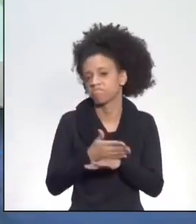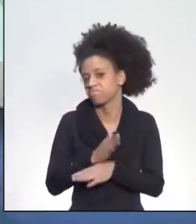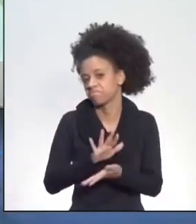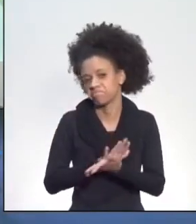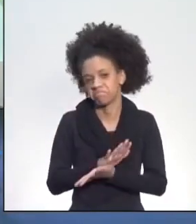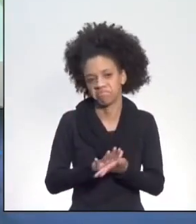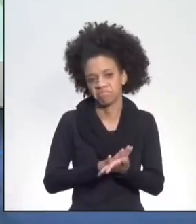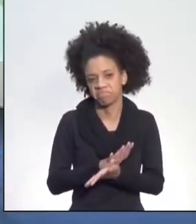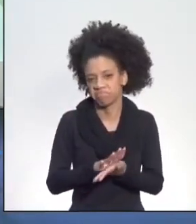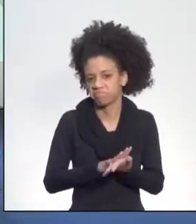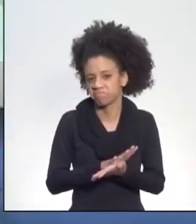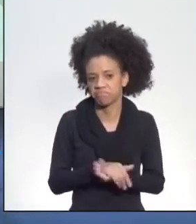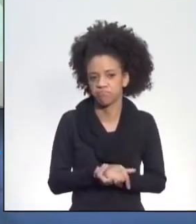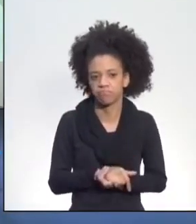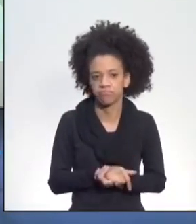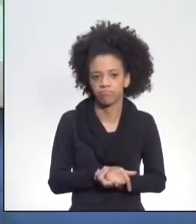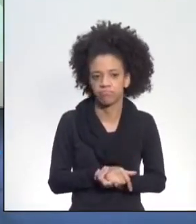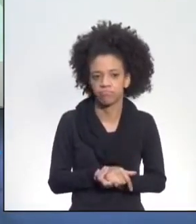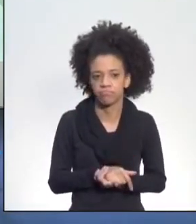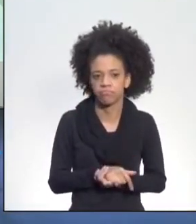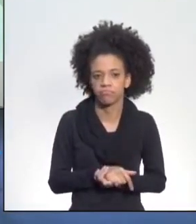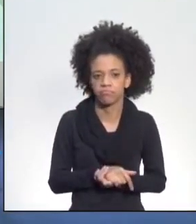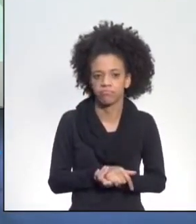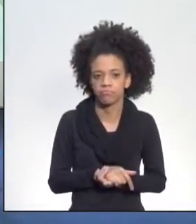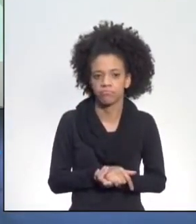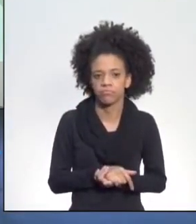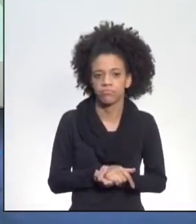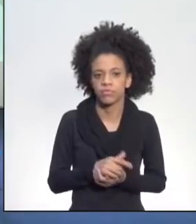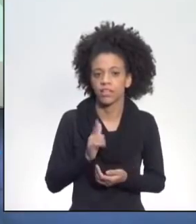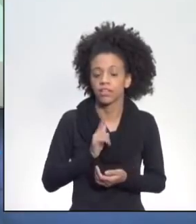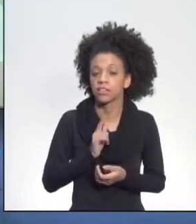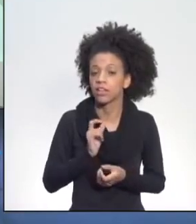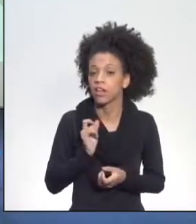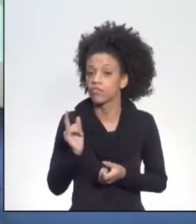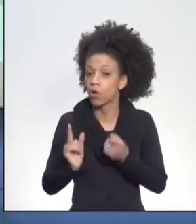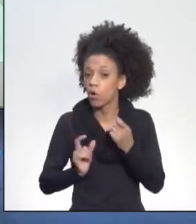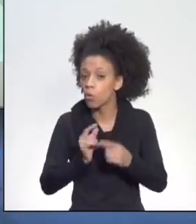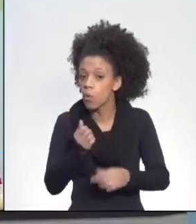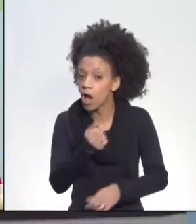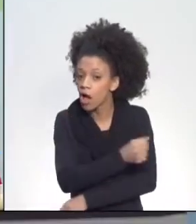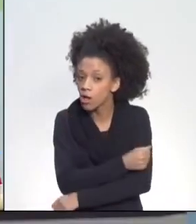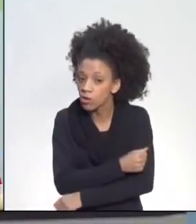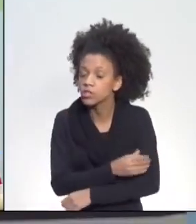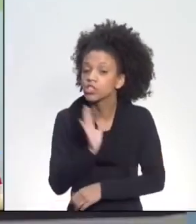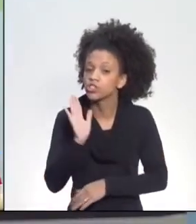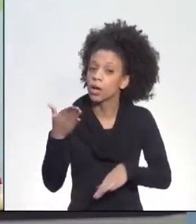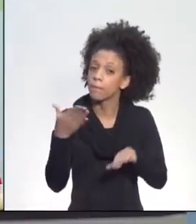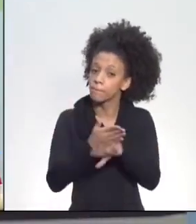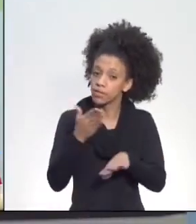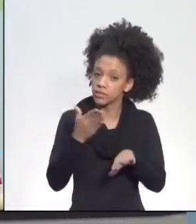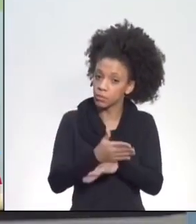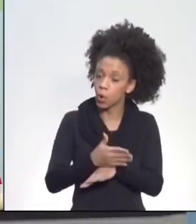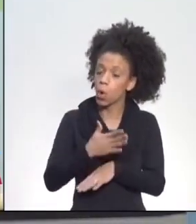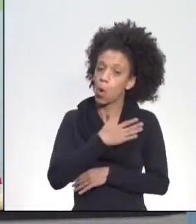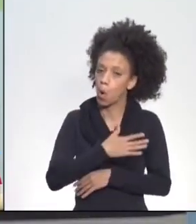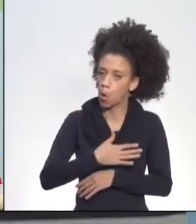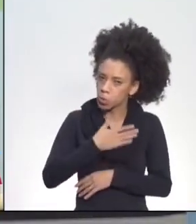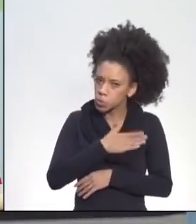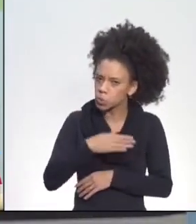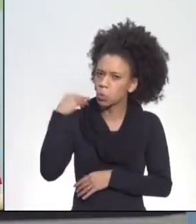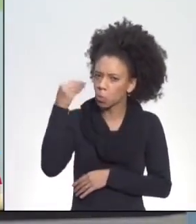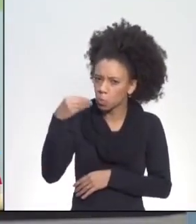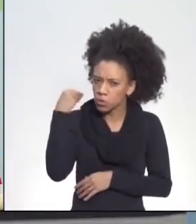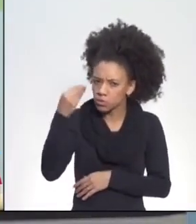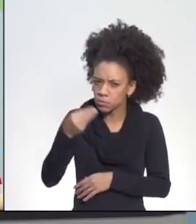nada. Um aluno aqui comentou que já participou de grafite na rua, gostou muito da